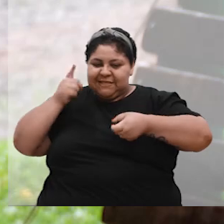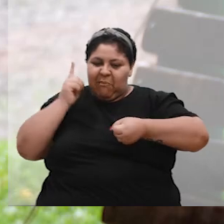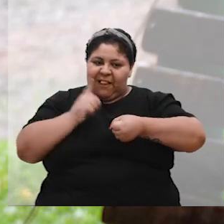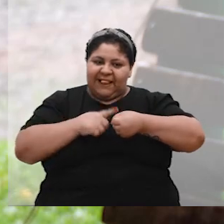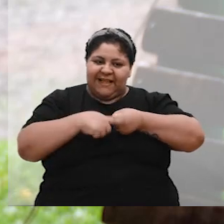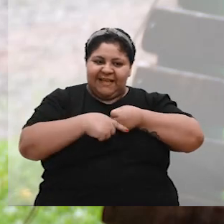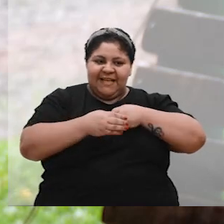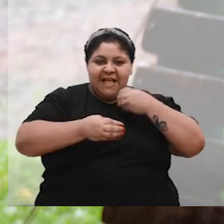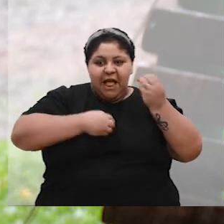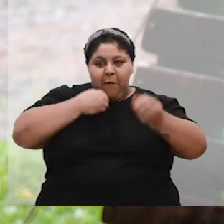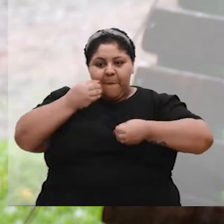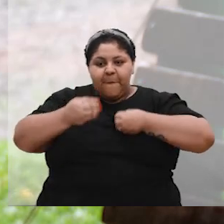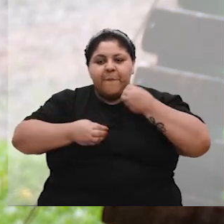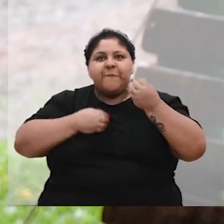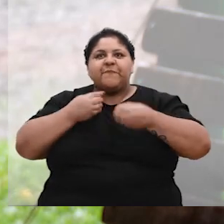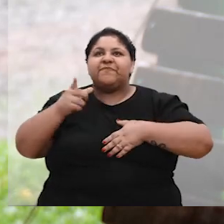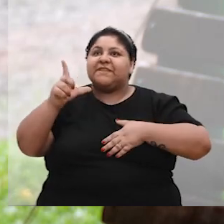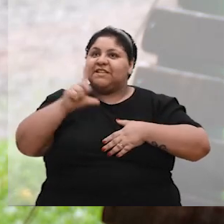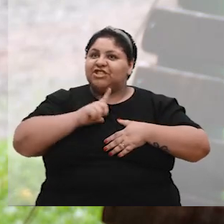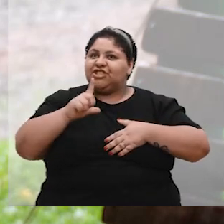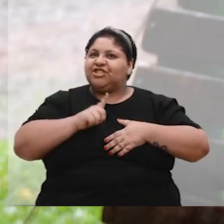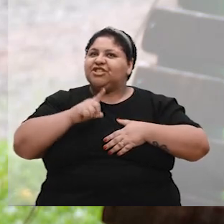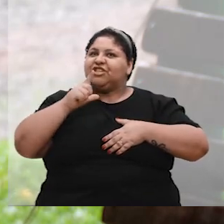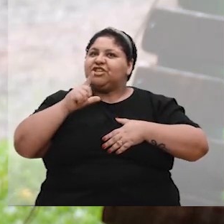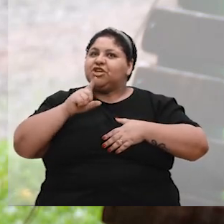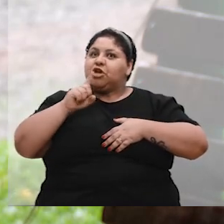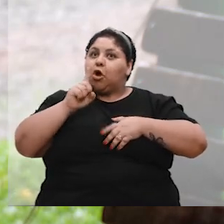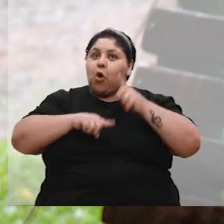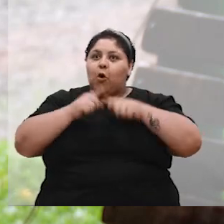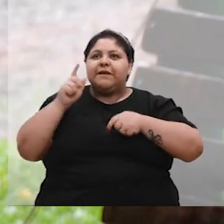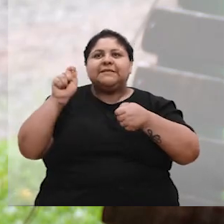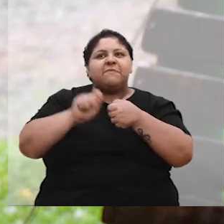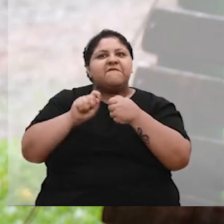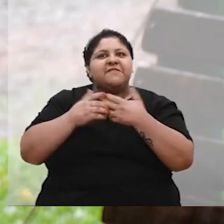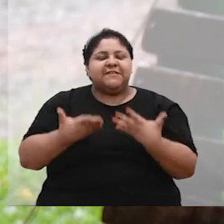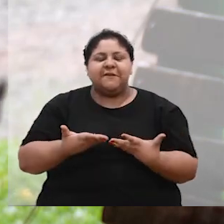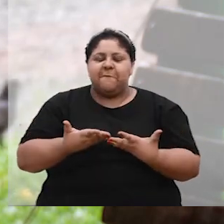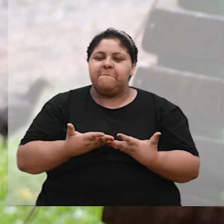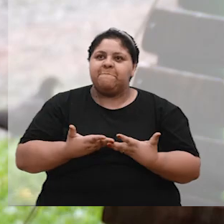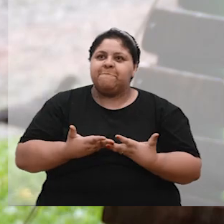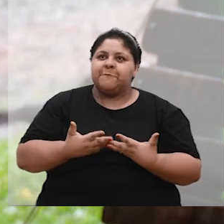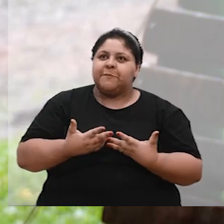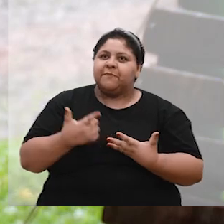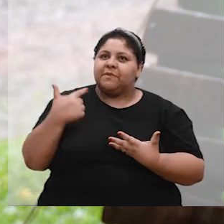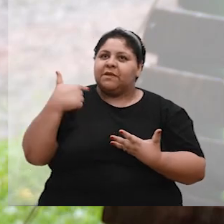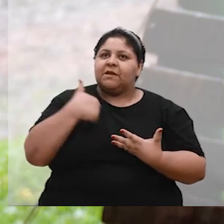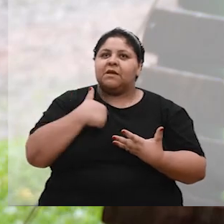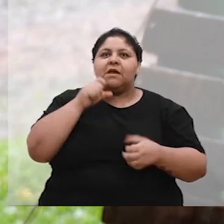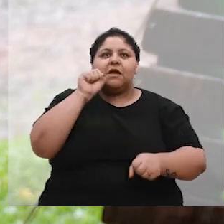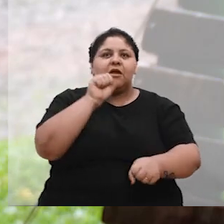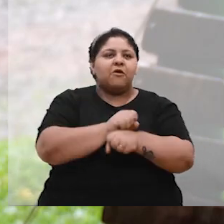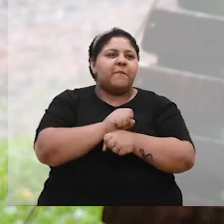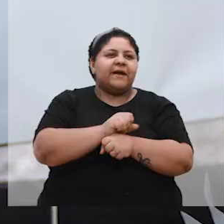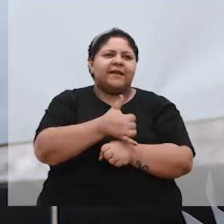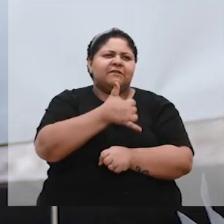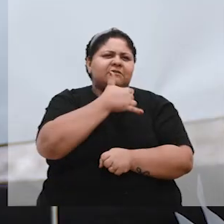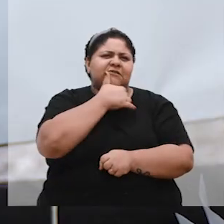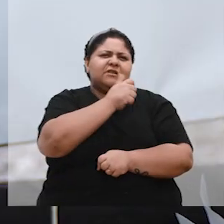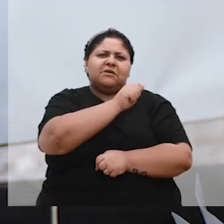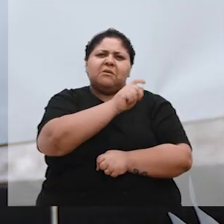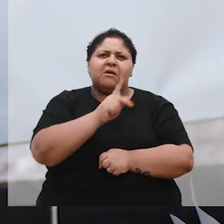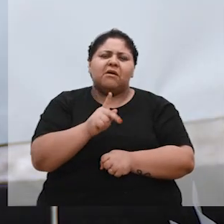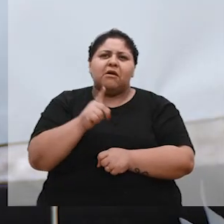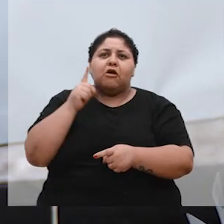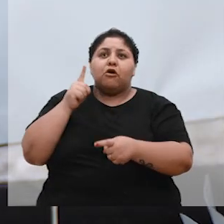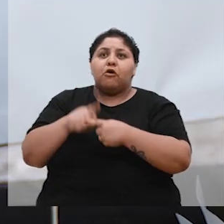e senti que eu ainda tinha coisas para fazer. E quando eu parei de ficar triste com a aposentadoria, foi